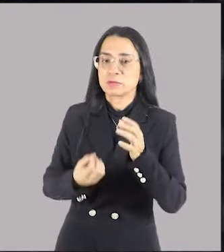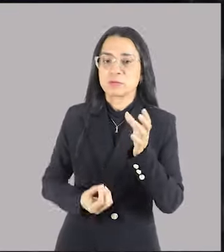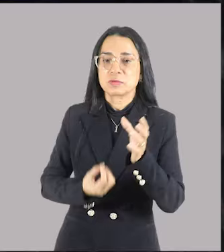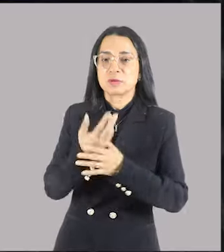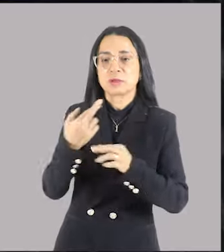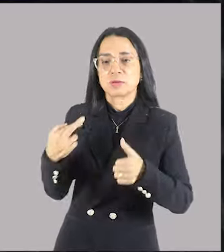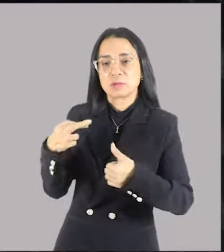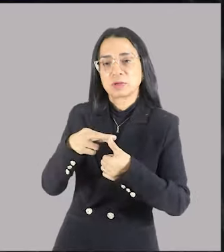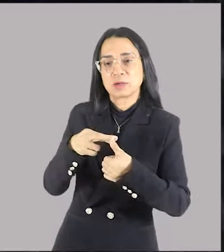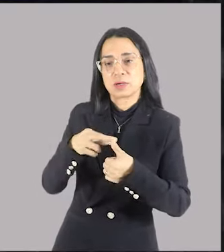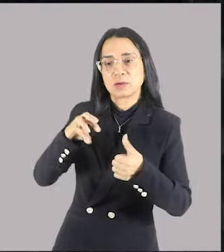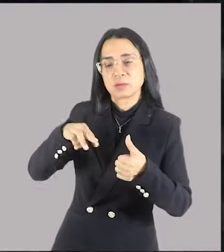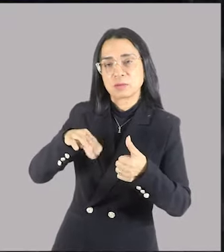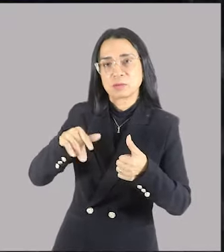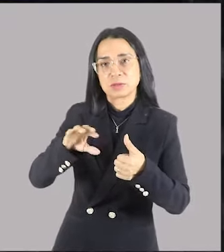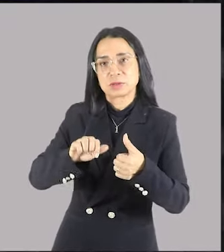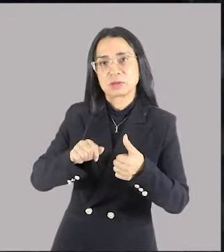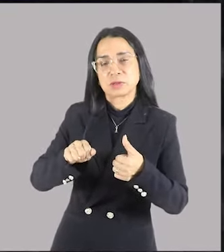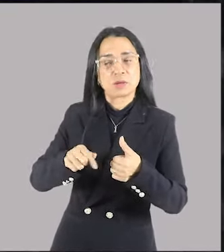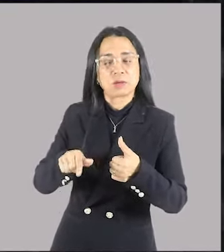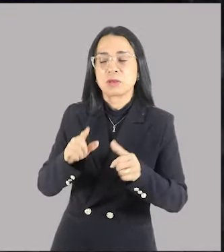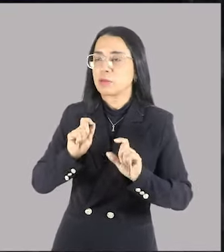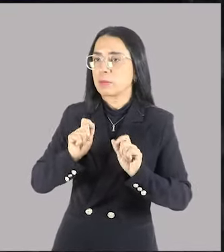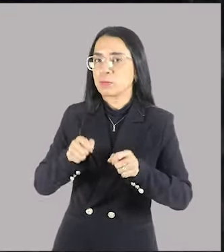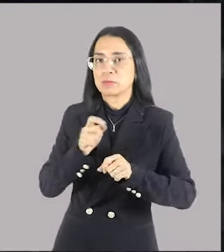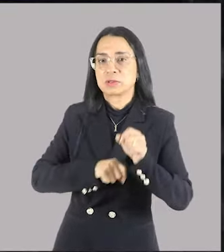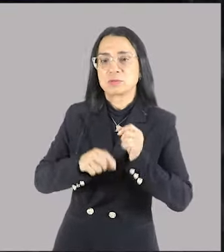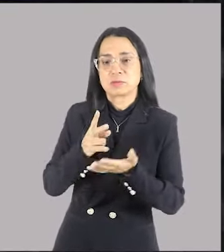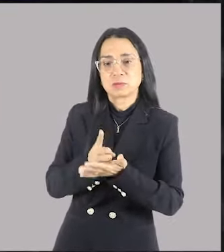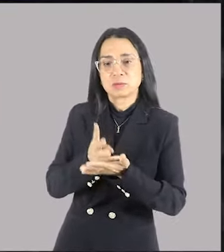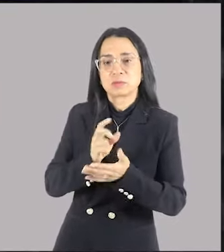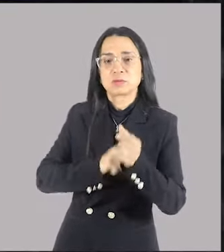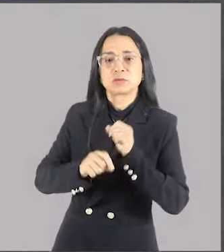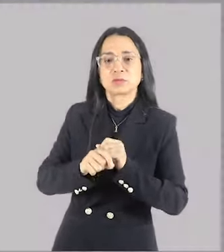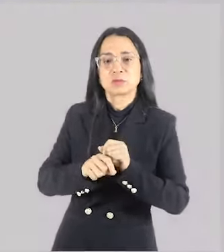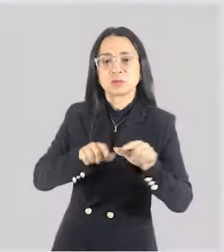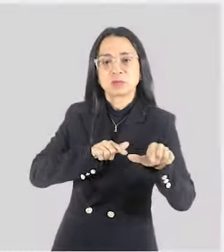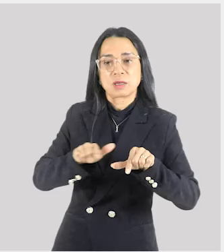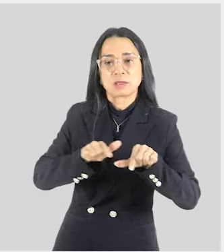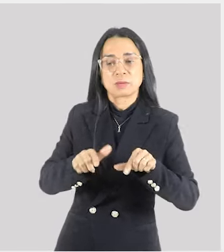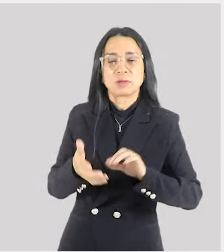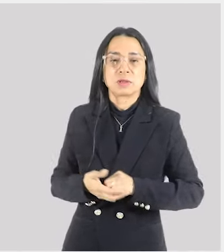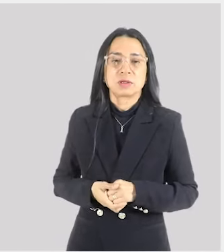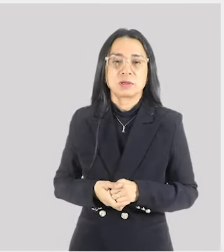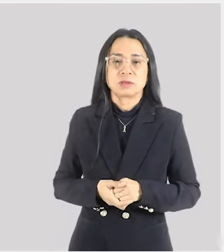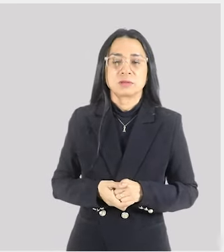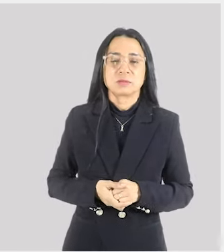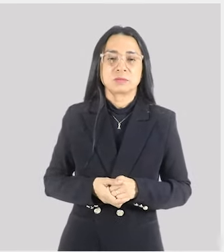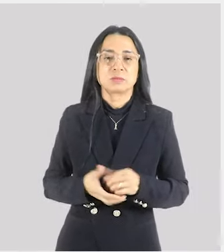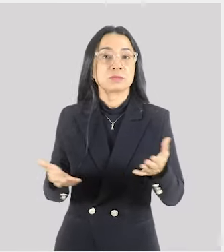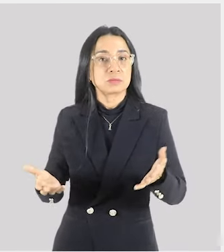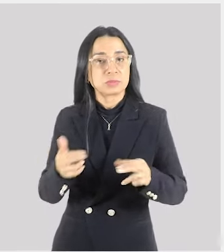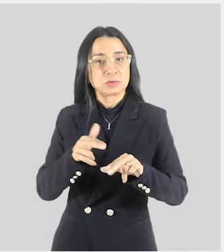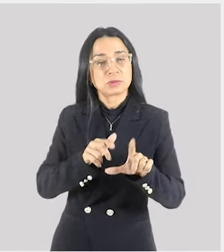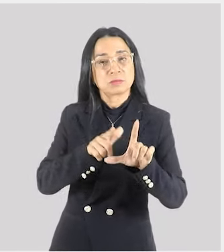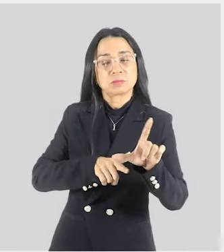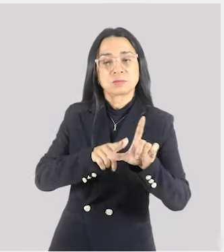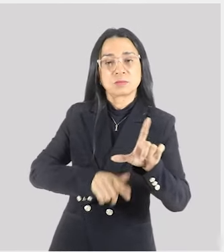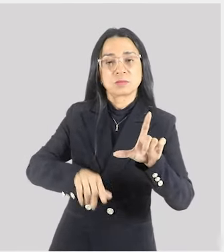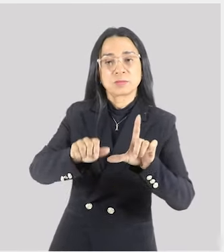e nem é possível que Maria permaneça exercendo aquela função Tudo bem por enquanto por isso por esse motivo a letra